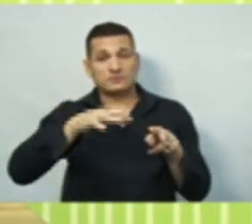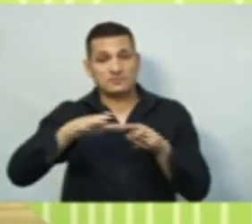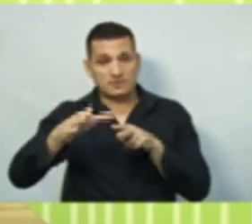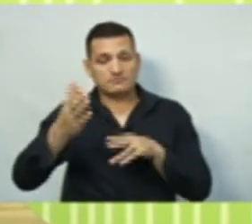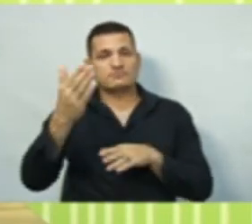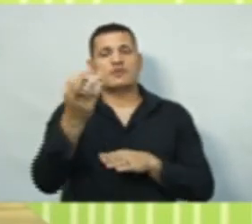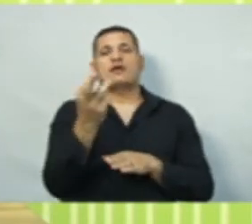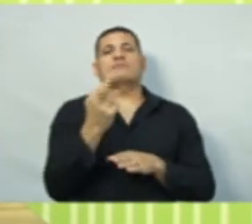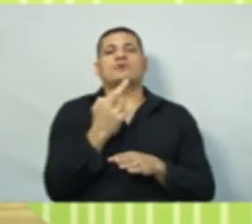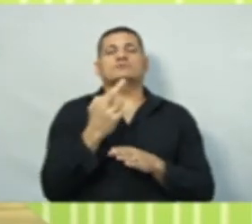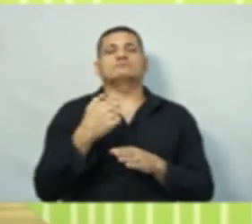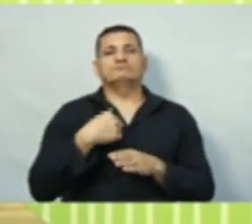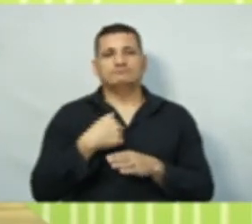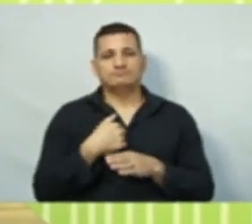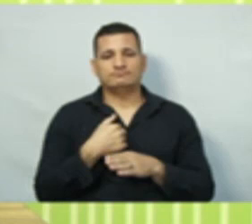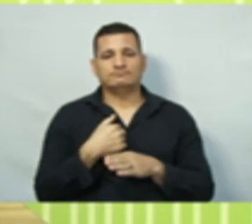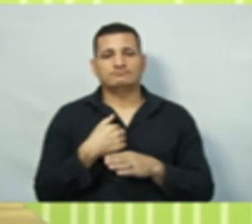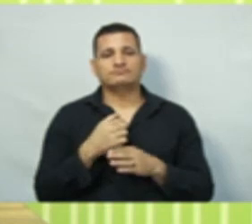mim.